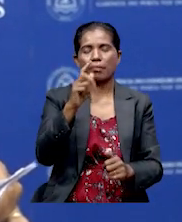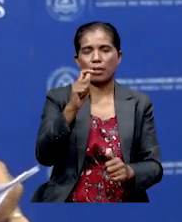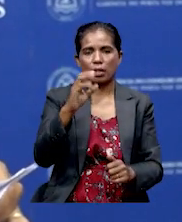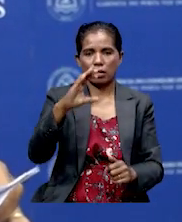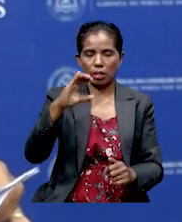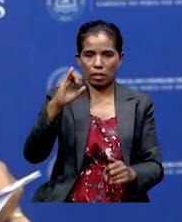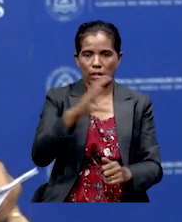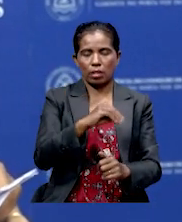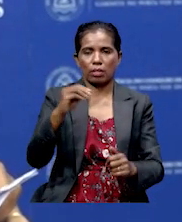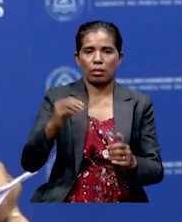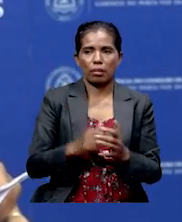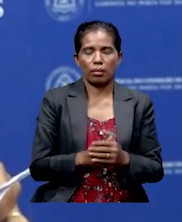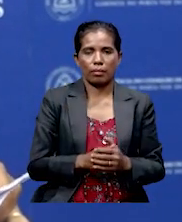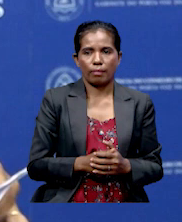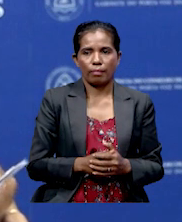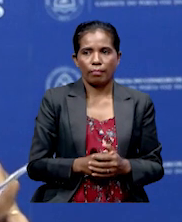governo nian, bem, maca,